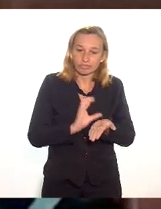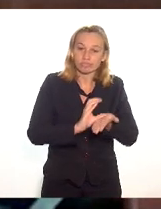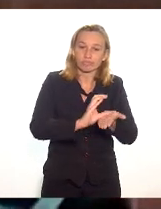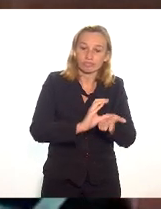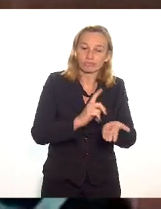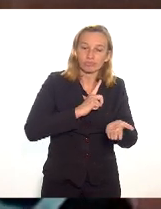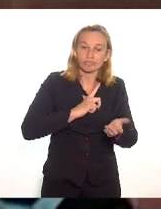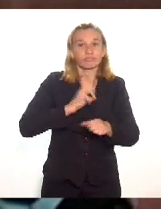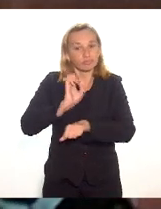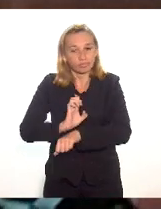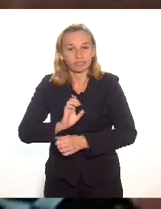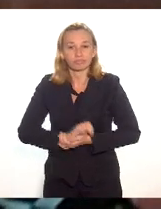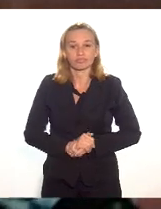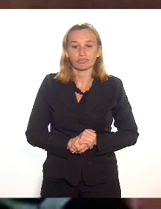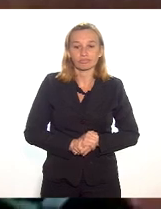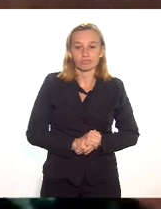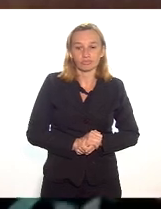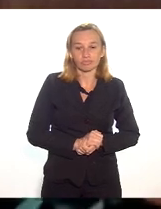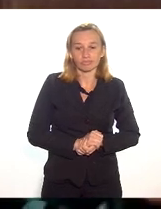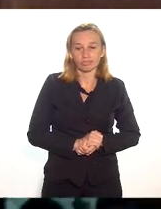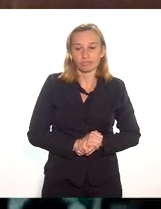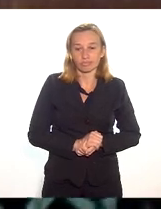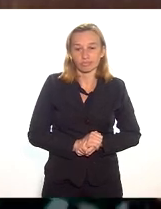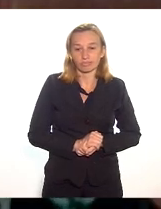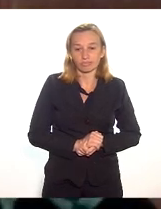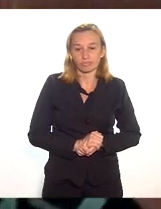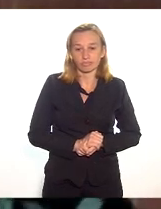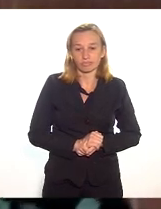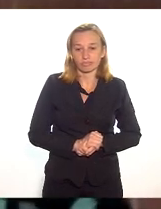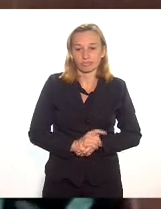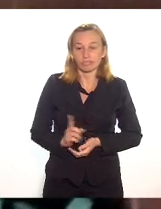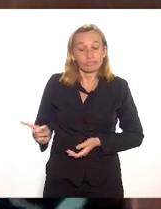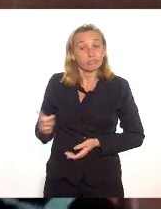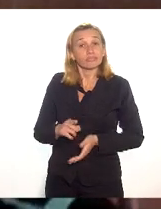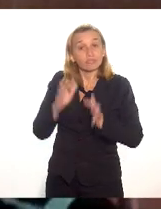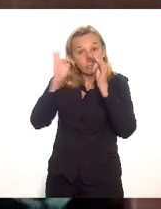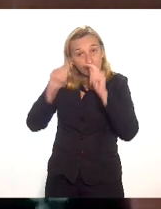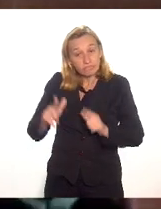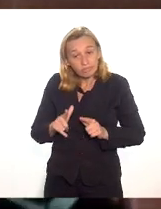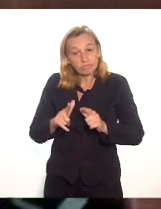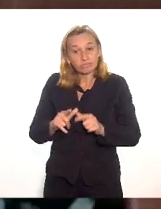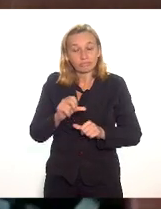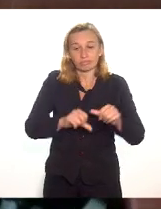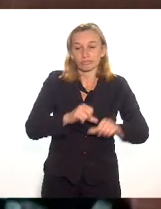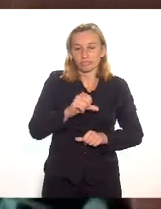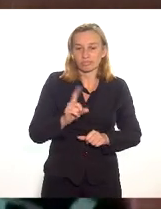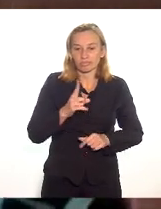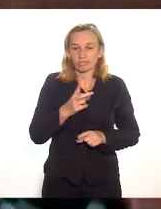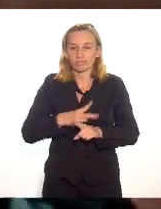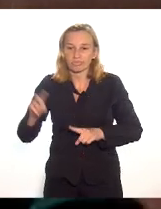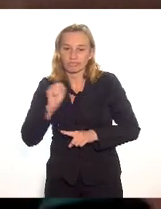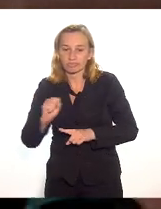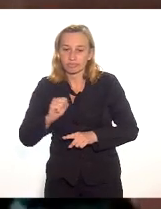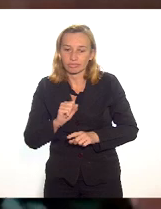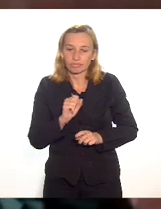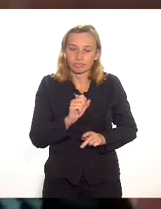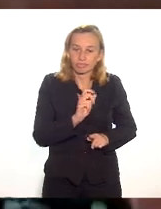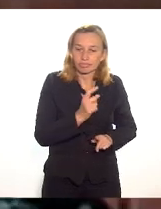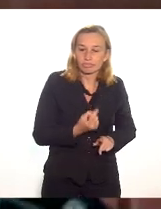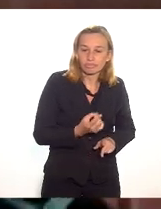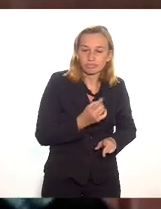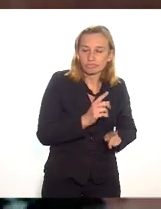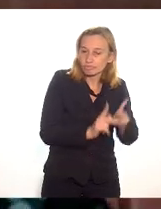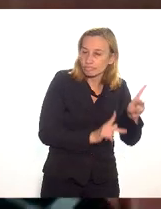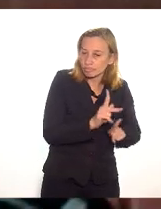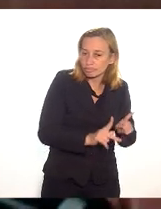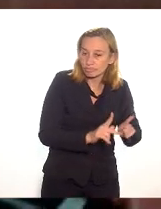Estado. Então, a gente vem aqui muito feliz com essa vitória, que não é vitória sobre as pessoas, porque